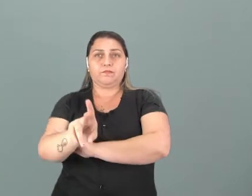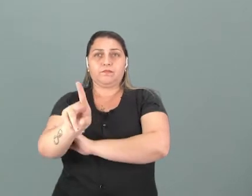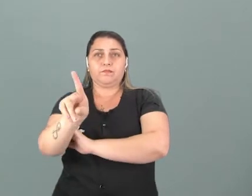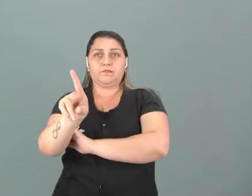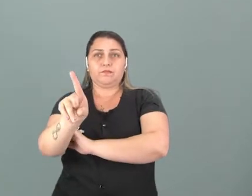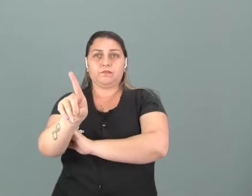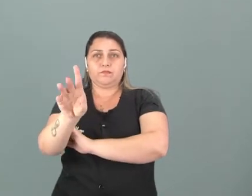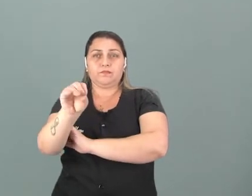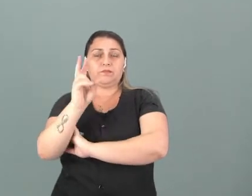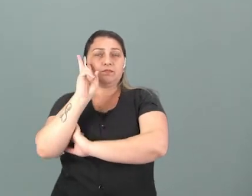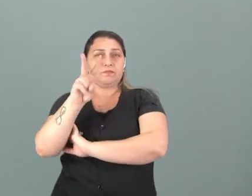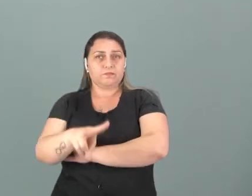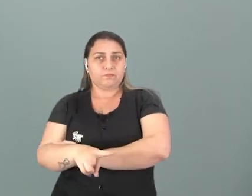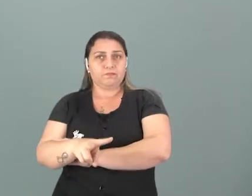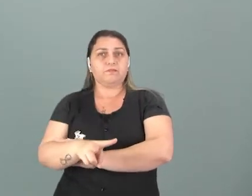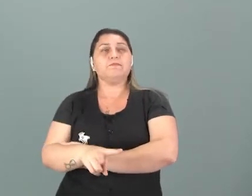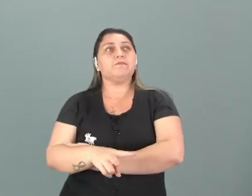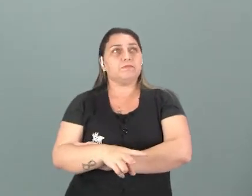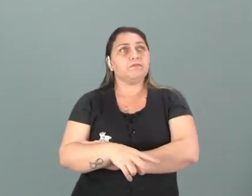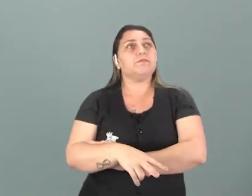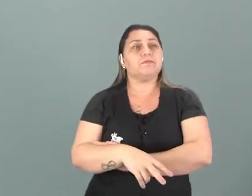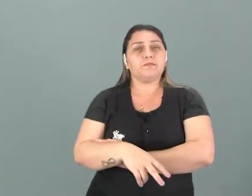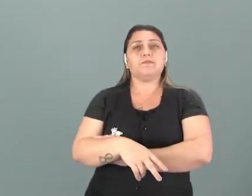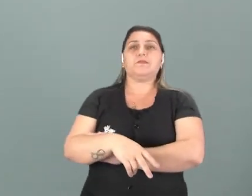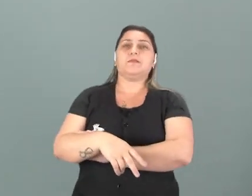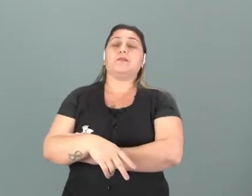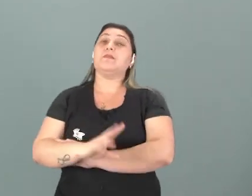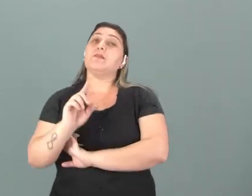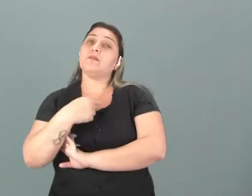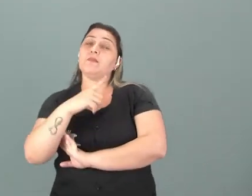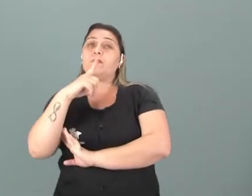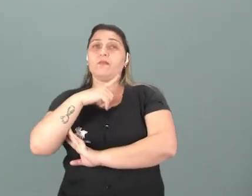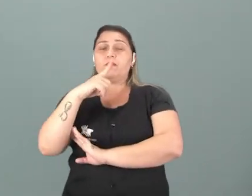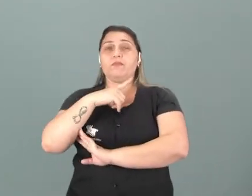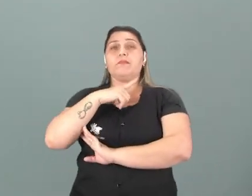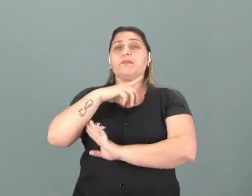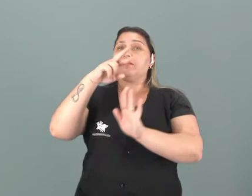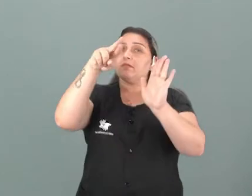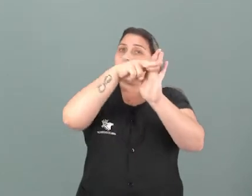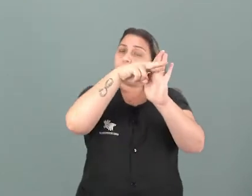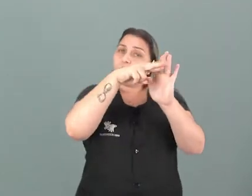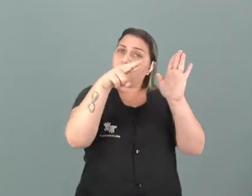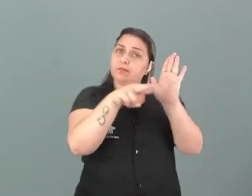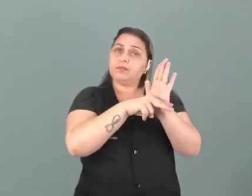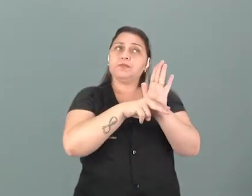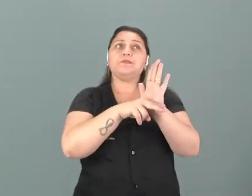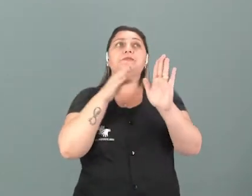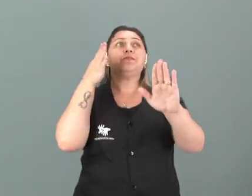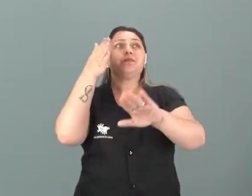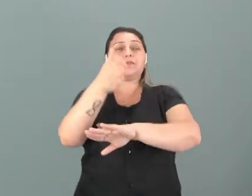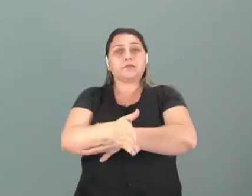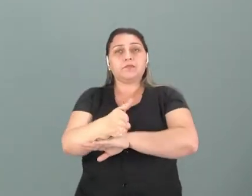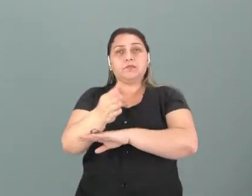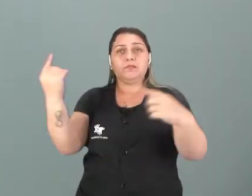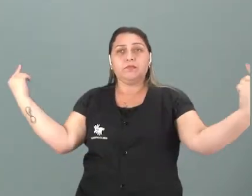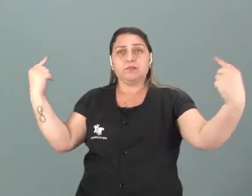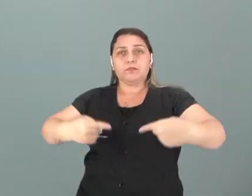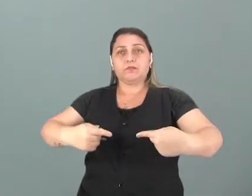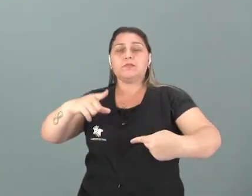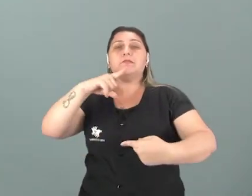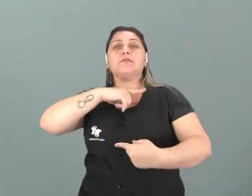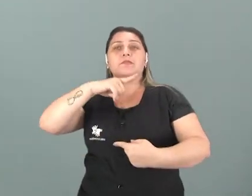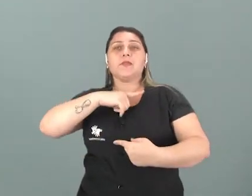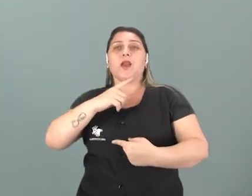puderam ver que são coisas bem complexas, né? A gente tem as graduações. Quando vai para alguma competição, existem